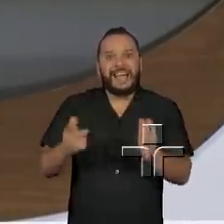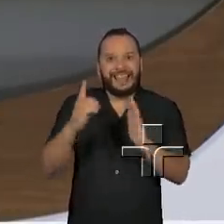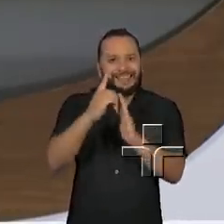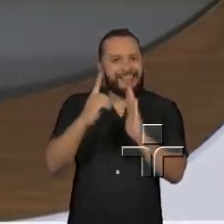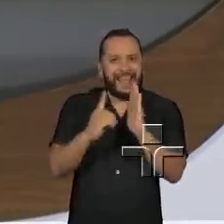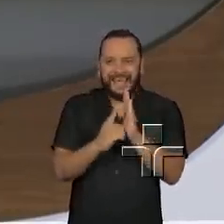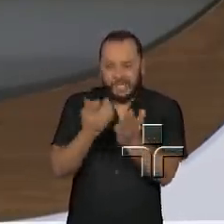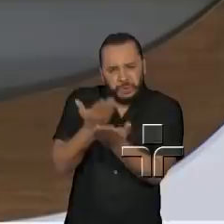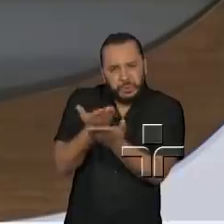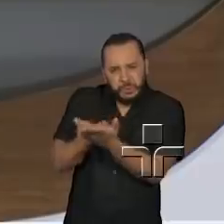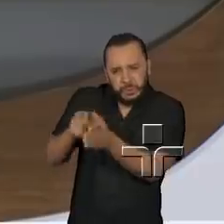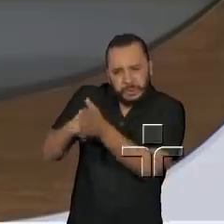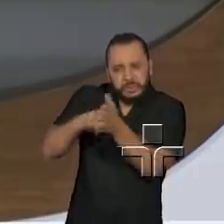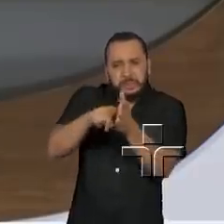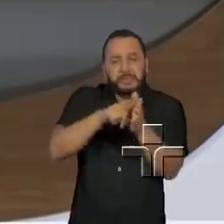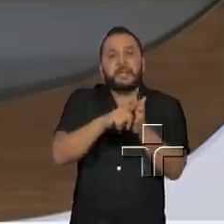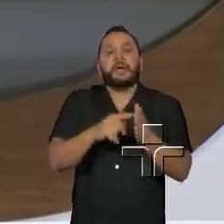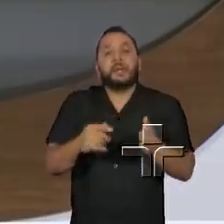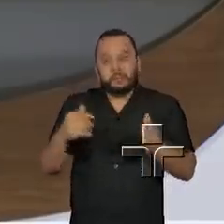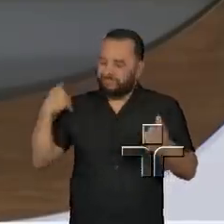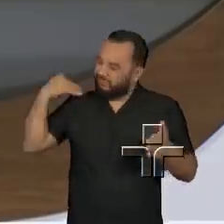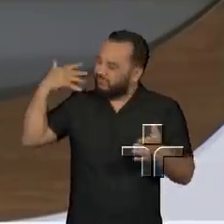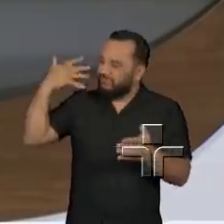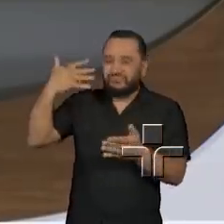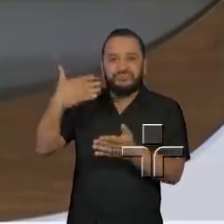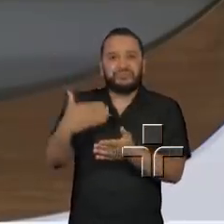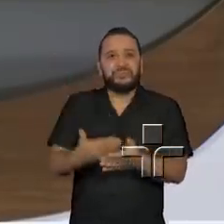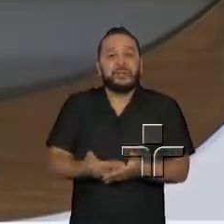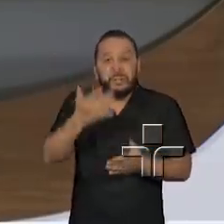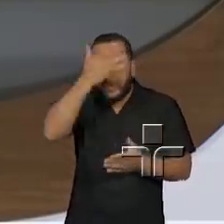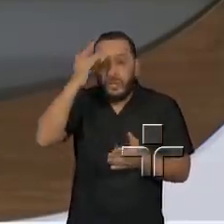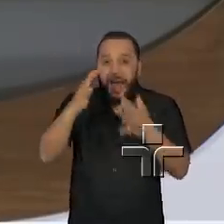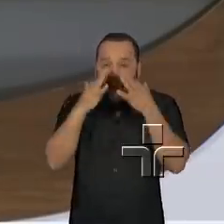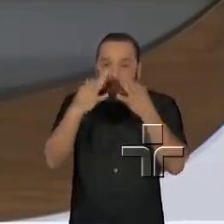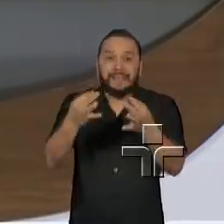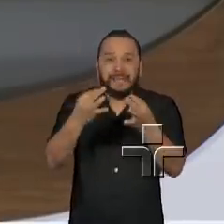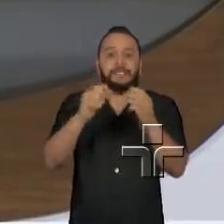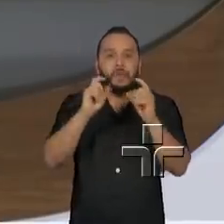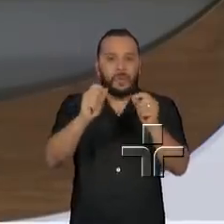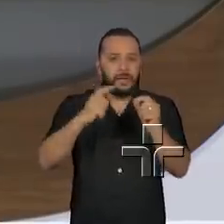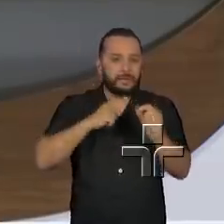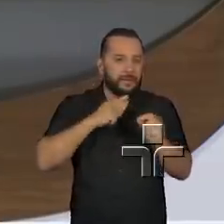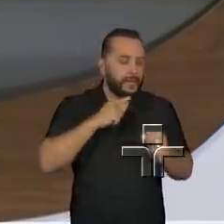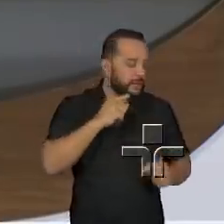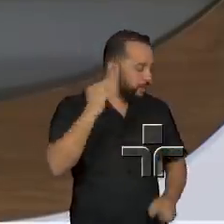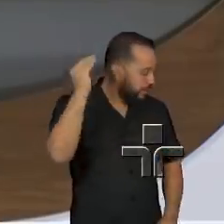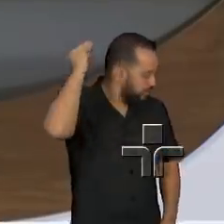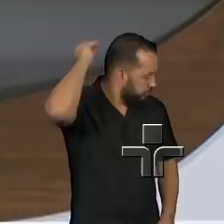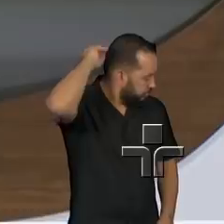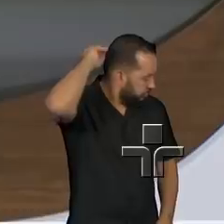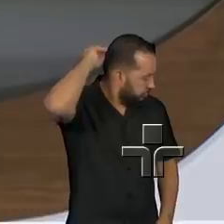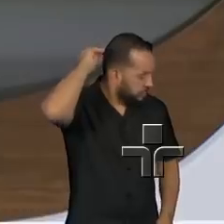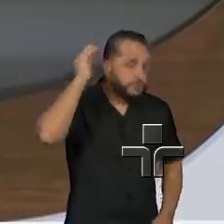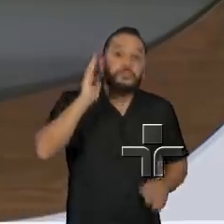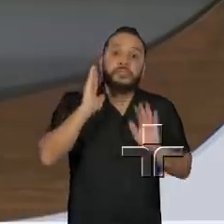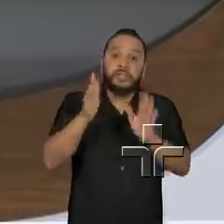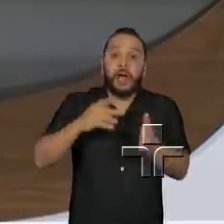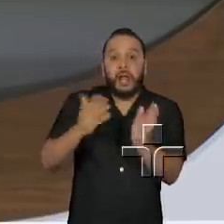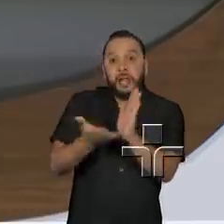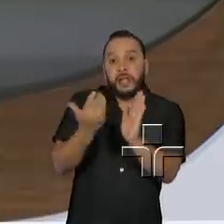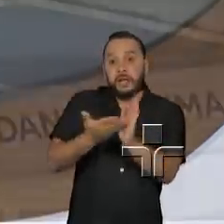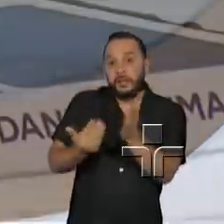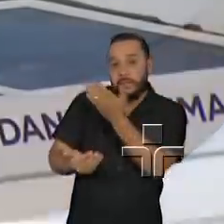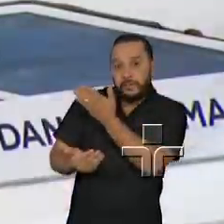para pedir que as pessoas prestem atenção às mensagens do inconsciente. O chamado está no livro O Oráculo da Noite,